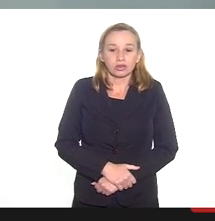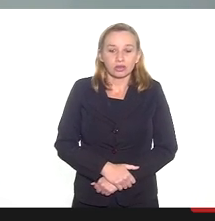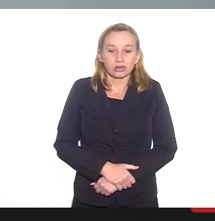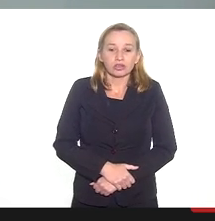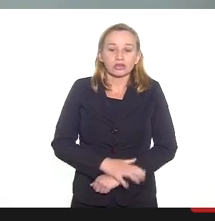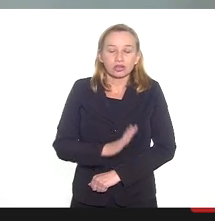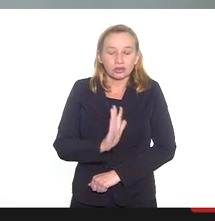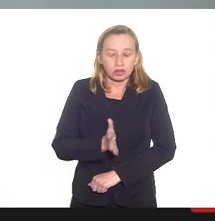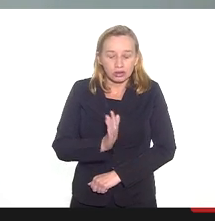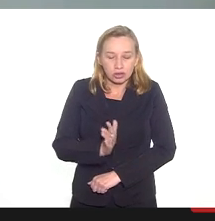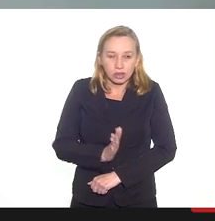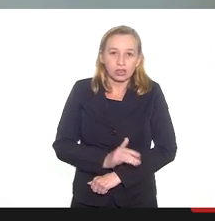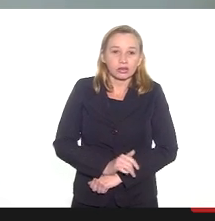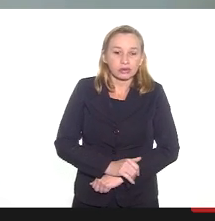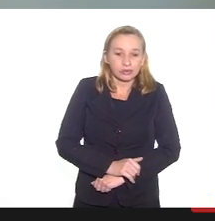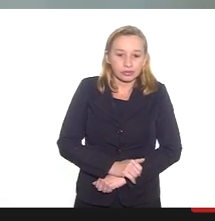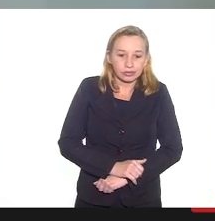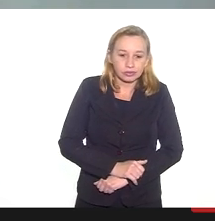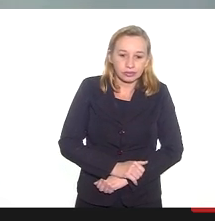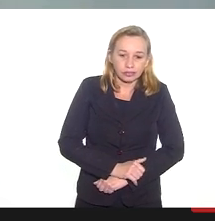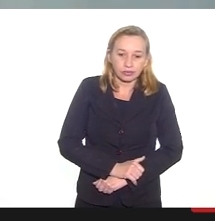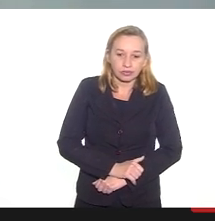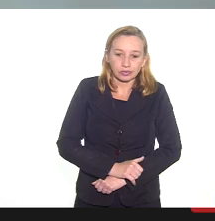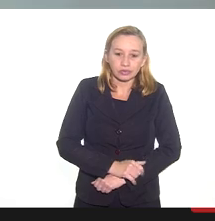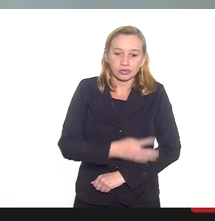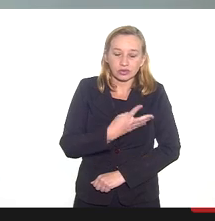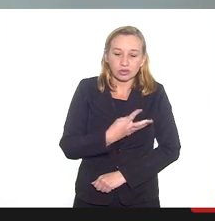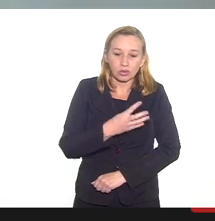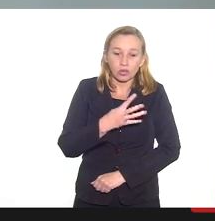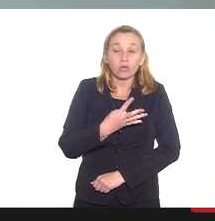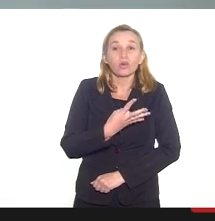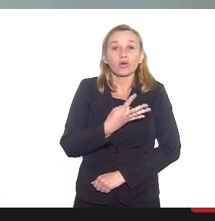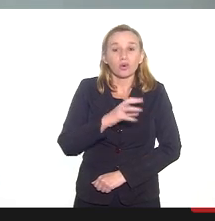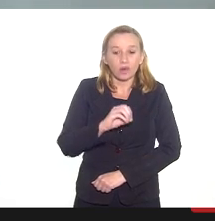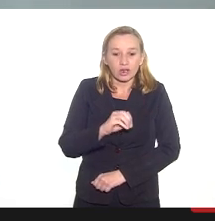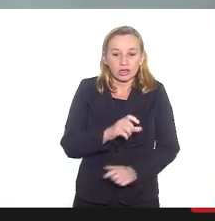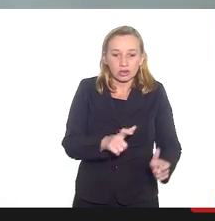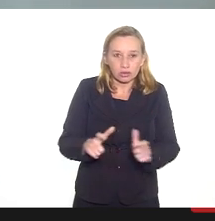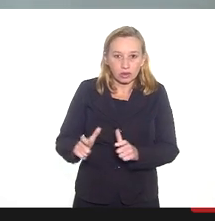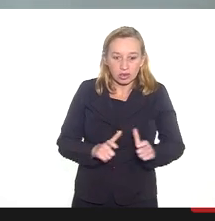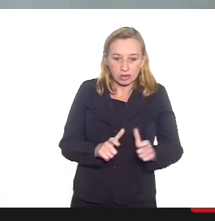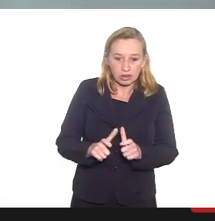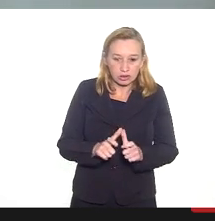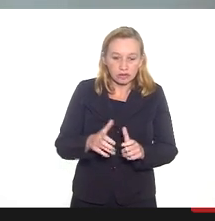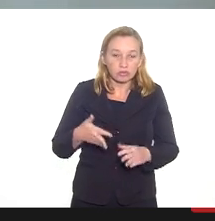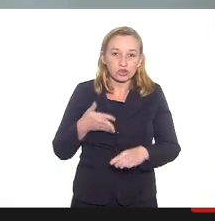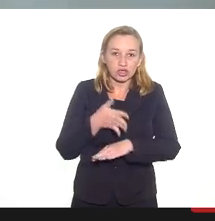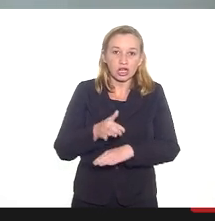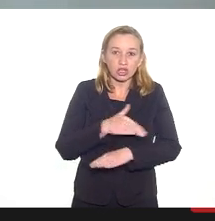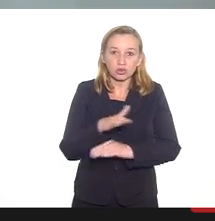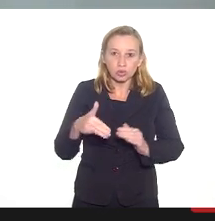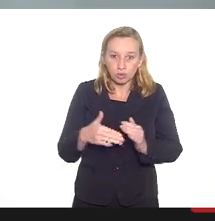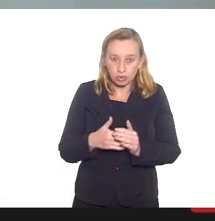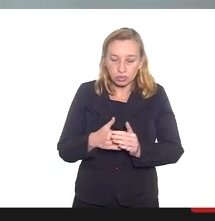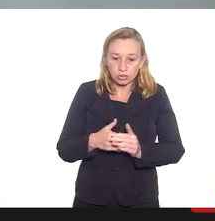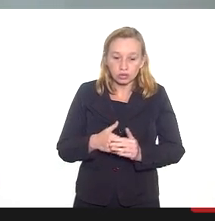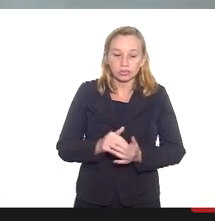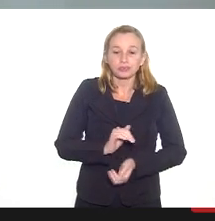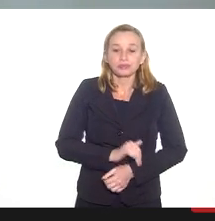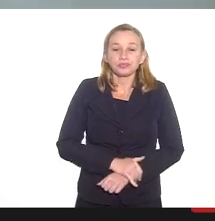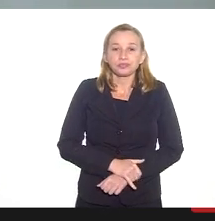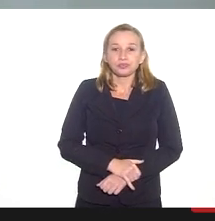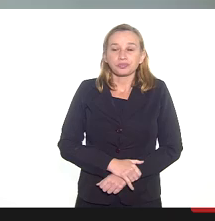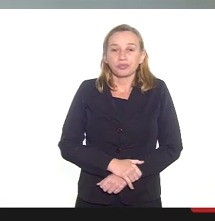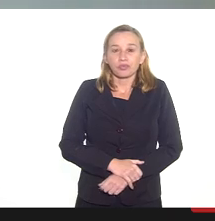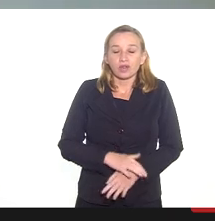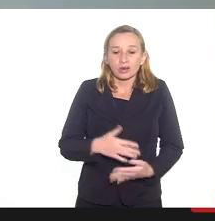o Levante já está sendo articulado em 40 municípios. Haveremos de chegar em todos eles, né? Tal.